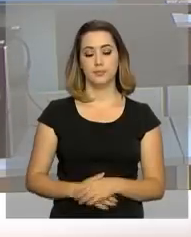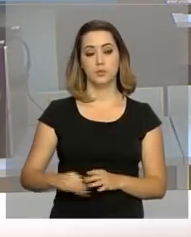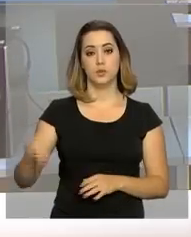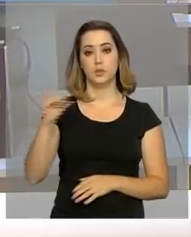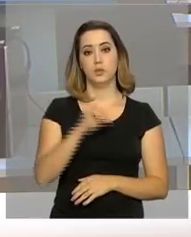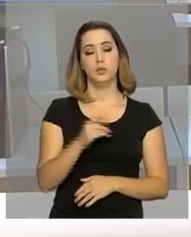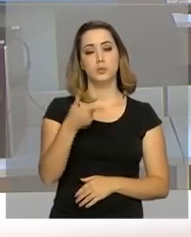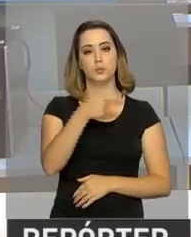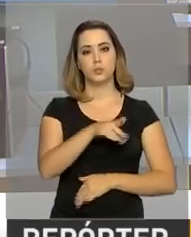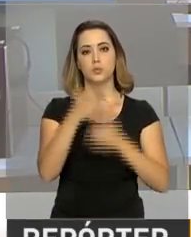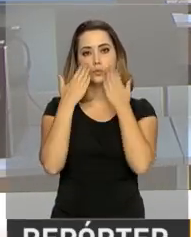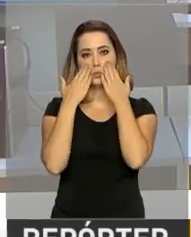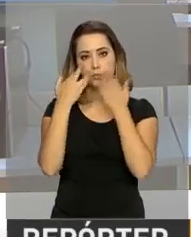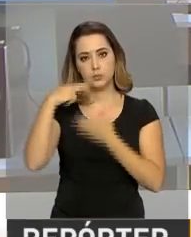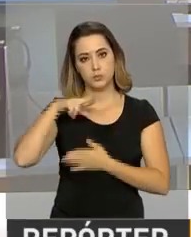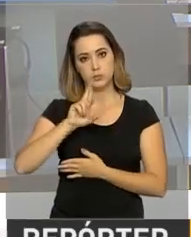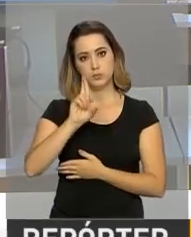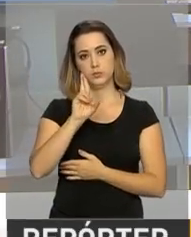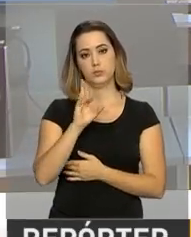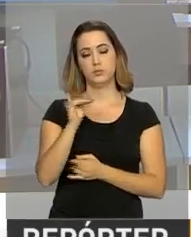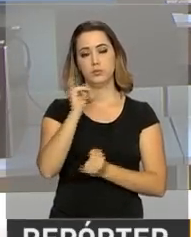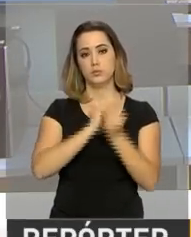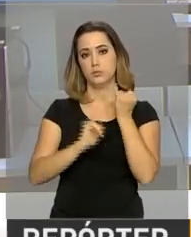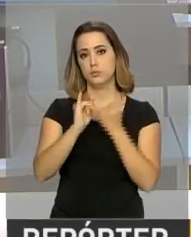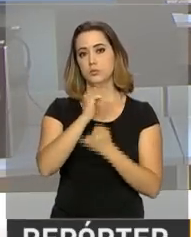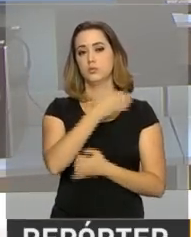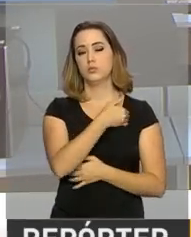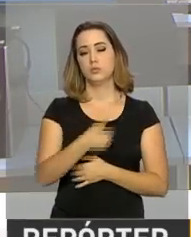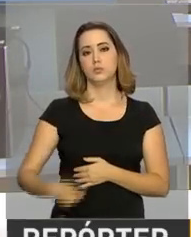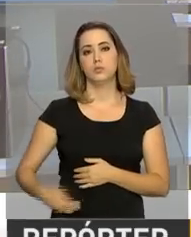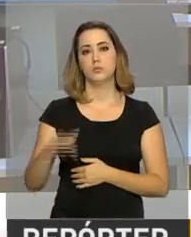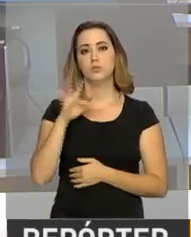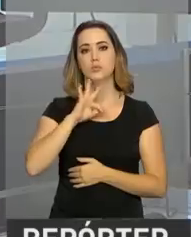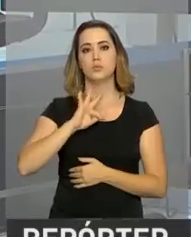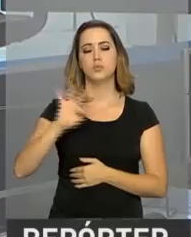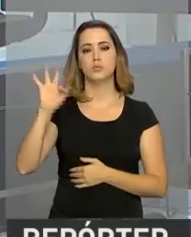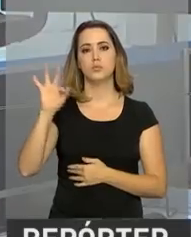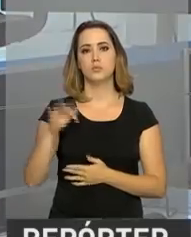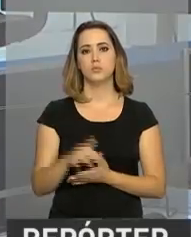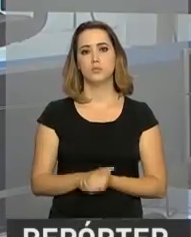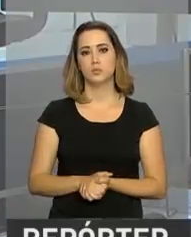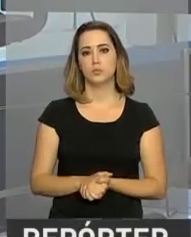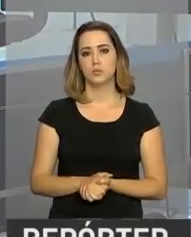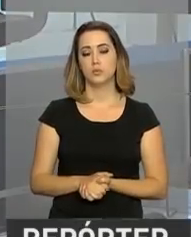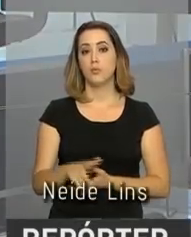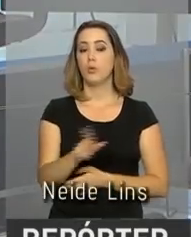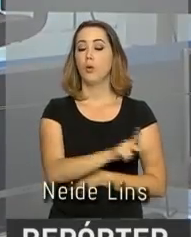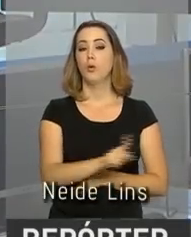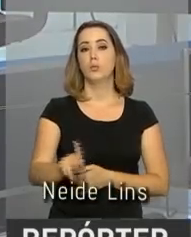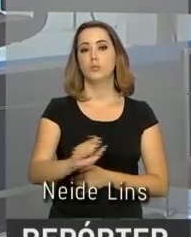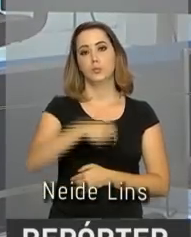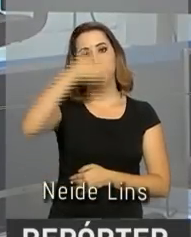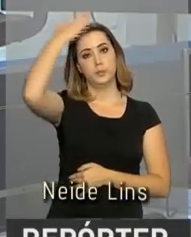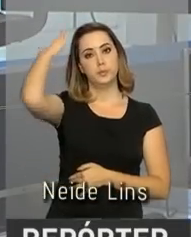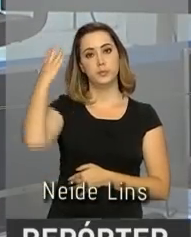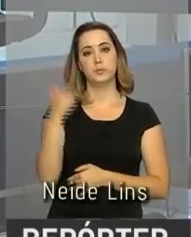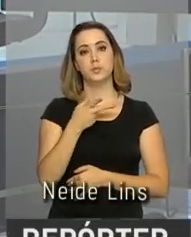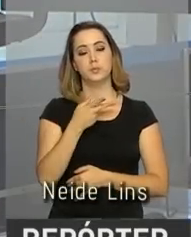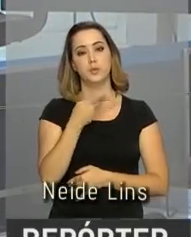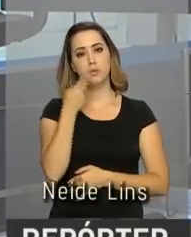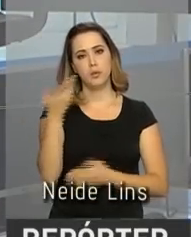Olá, no ar mais uma edição do Repórter NBR com as notícias do governo federal. O presidente da República, Michel Temer, falou